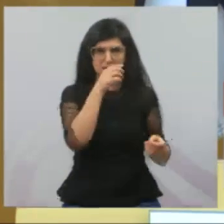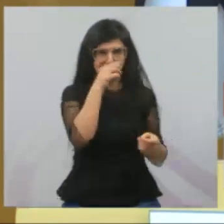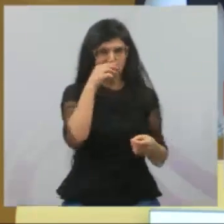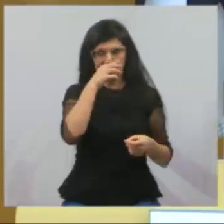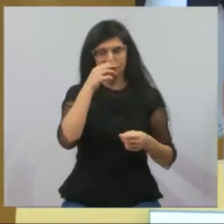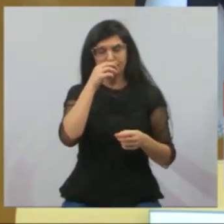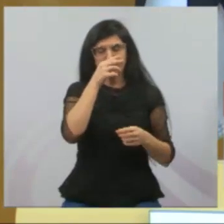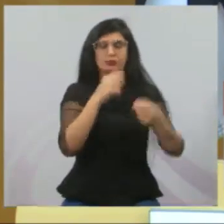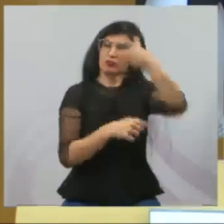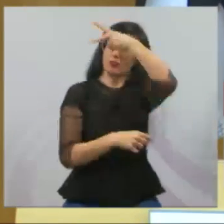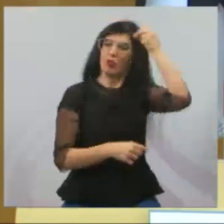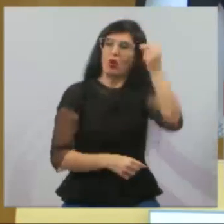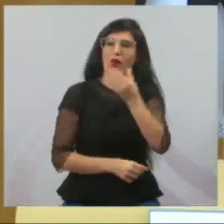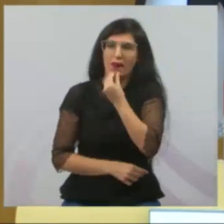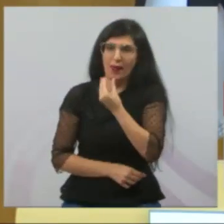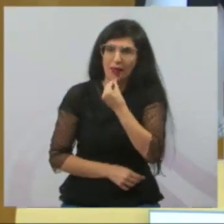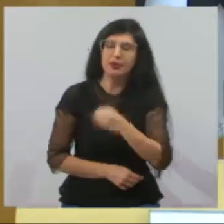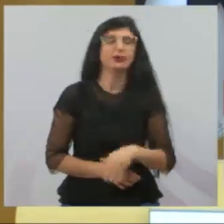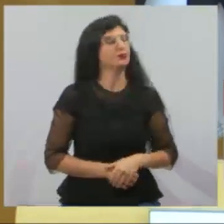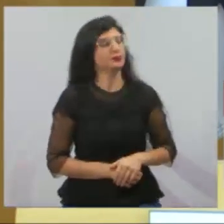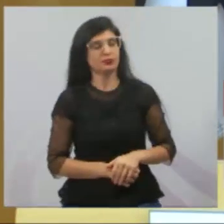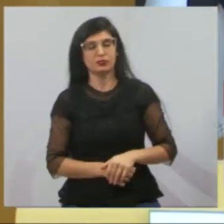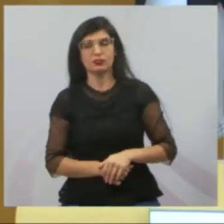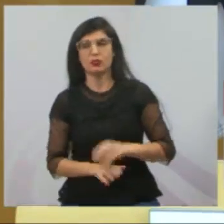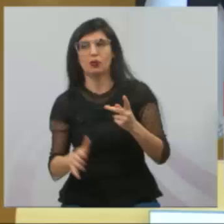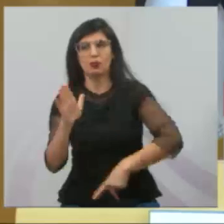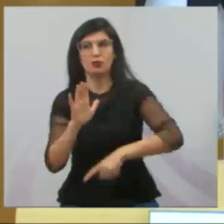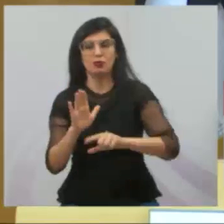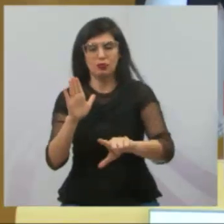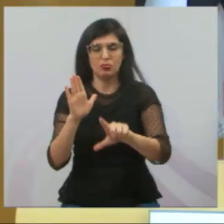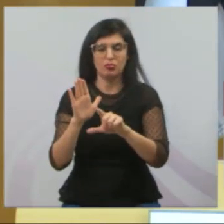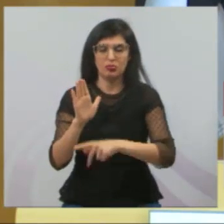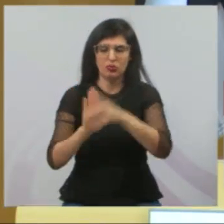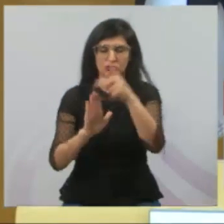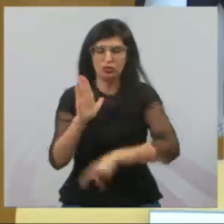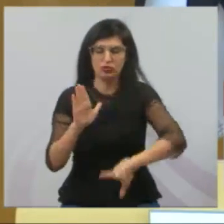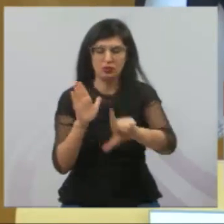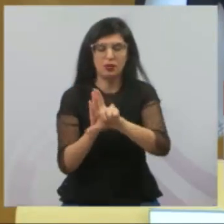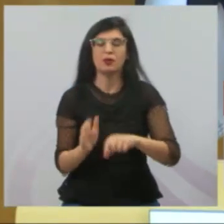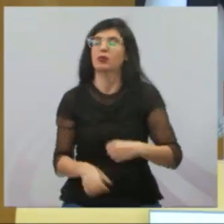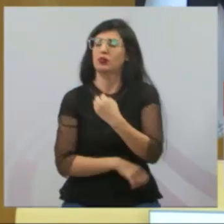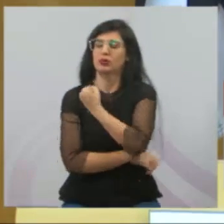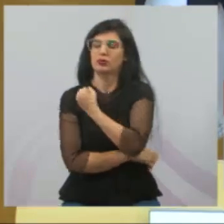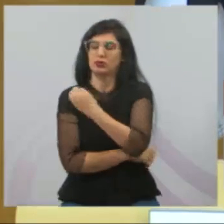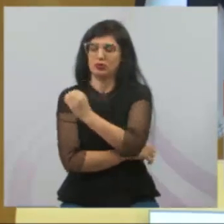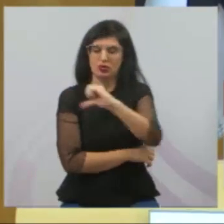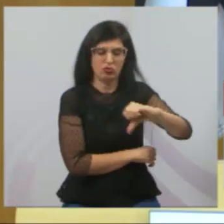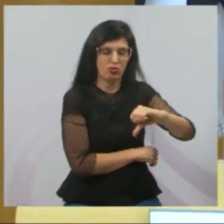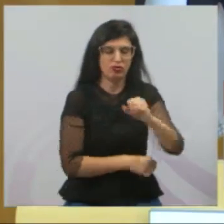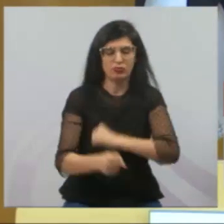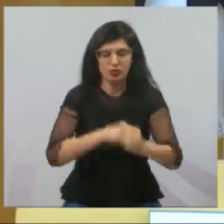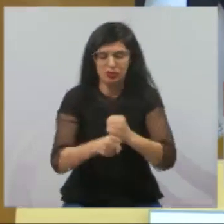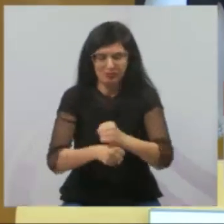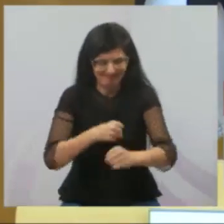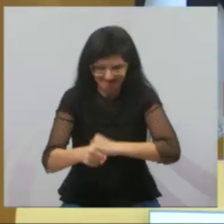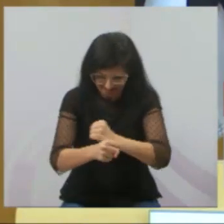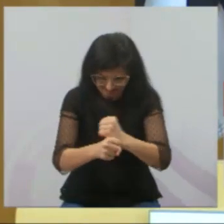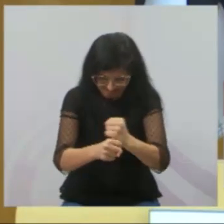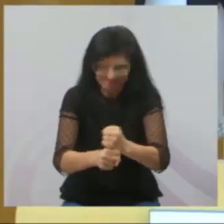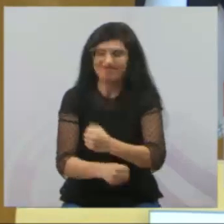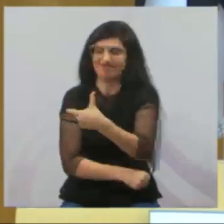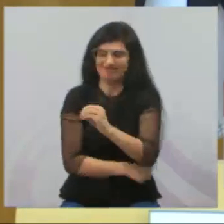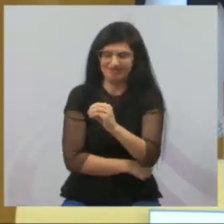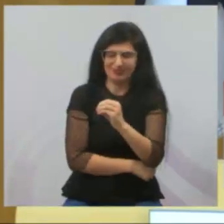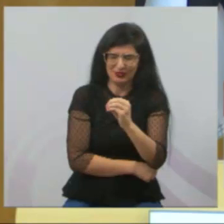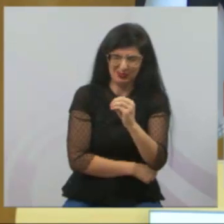Excelentíssimo senhor prefeito, de acordo com o projeto de lei do Executivo PLE número 909/2020, em tramitação